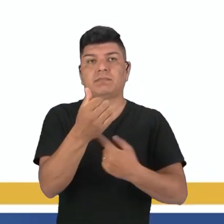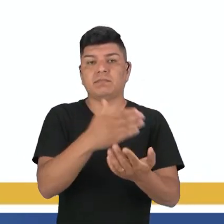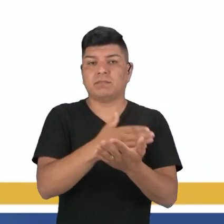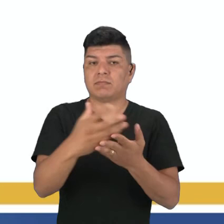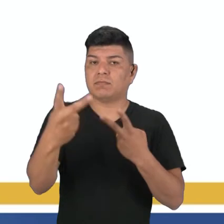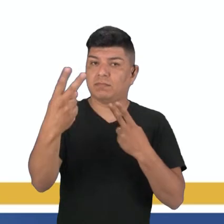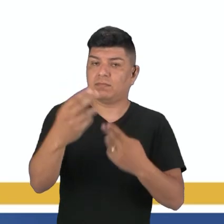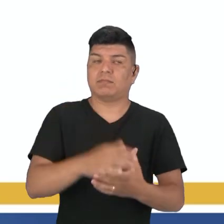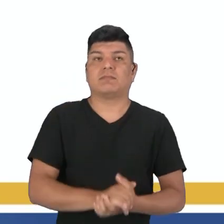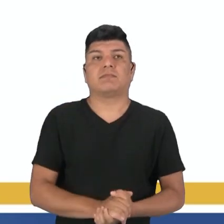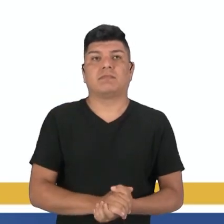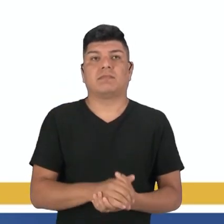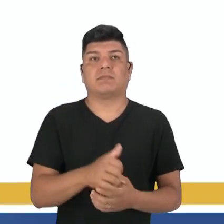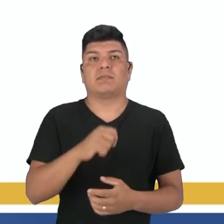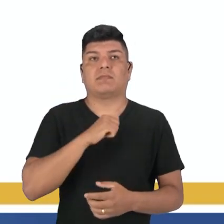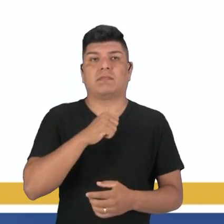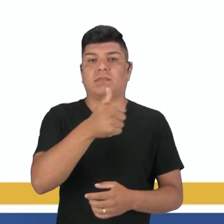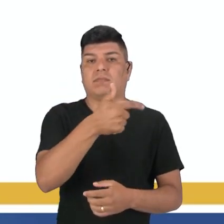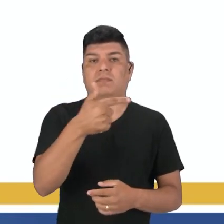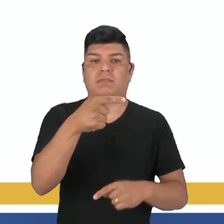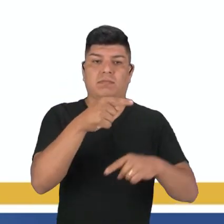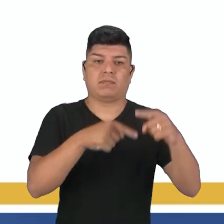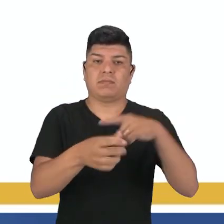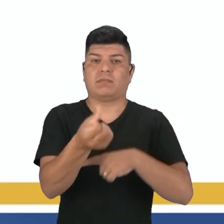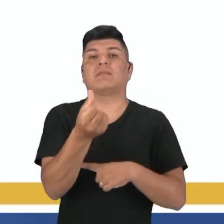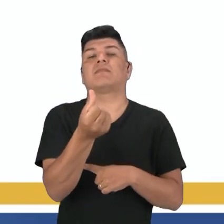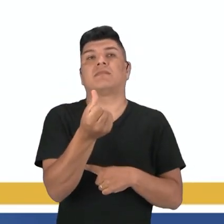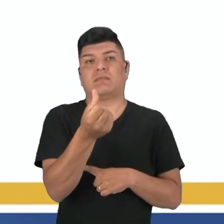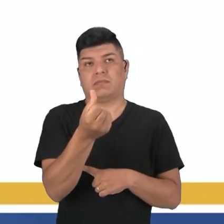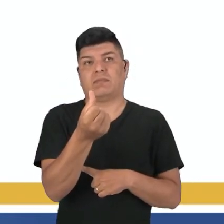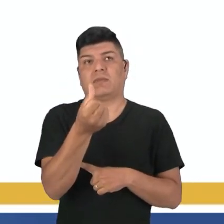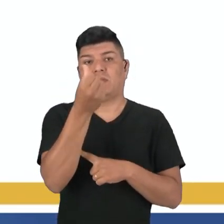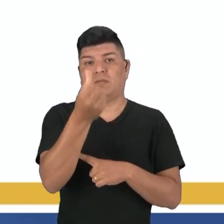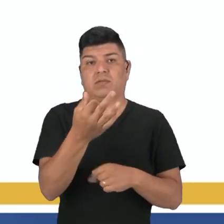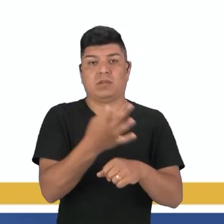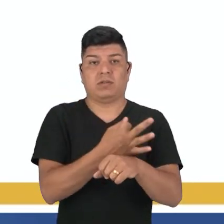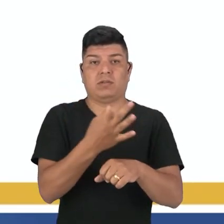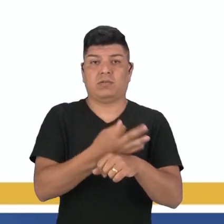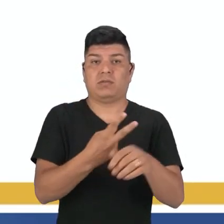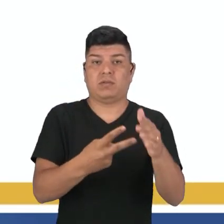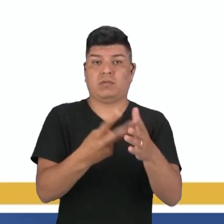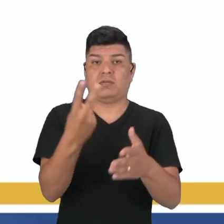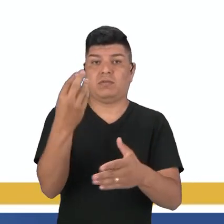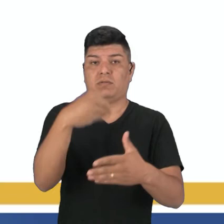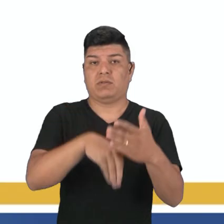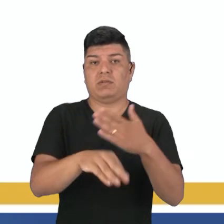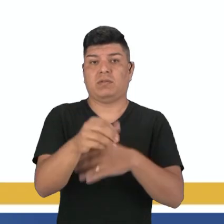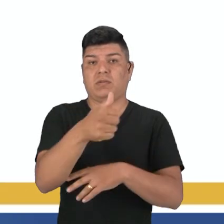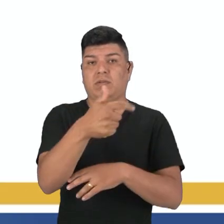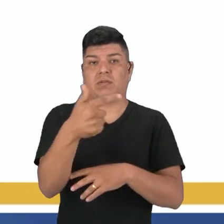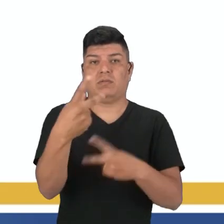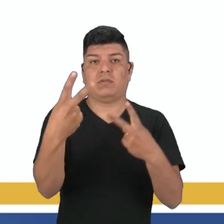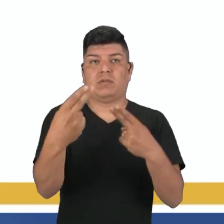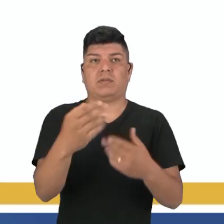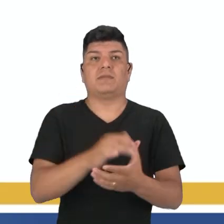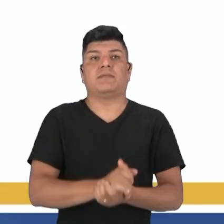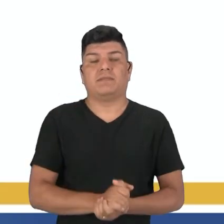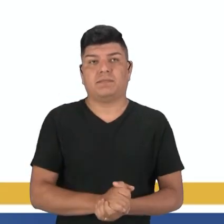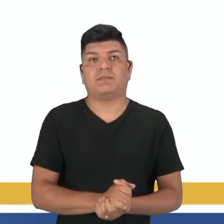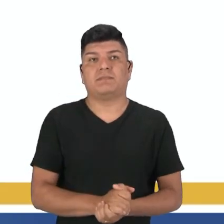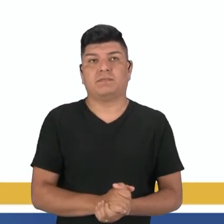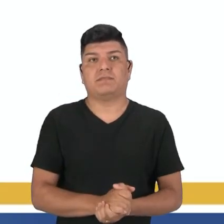mesma maneira. Eu tenho 12 dividido para 6. O 6 ele cabe 2 vezes dentro do 12 e dá exato,